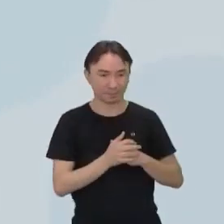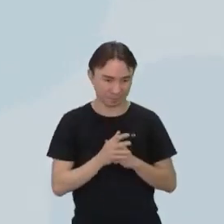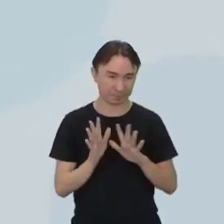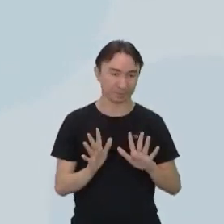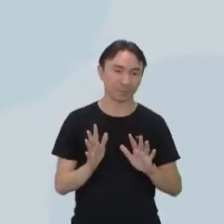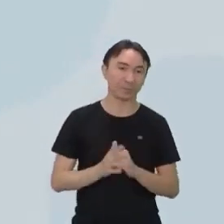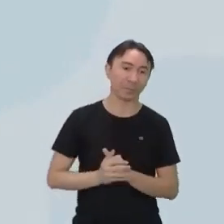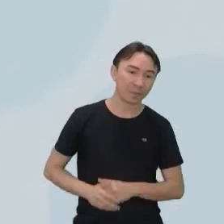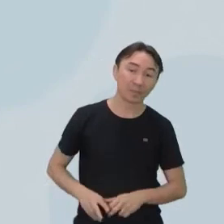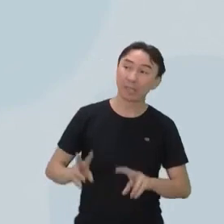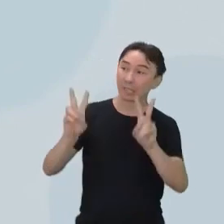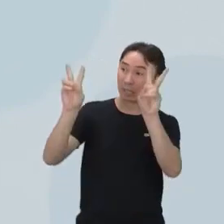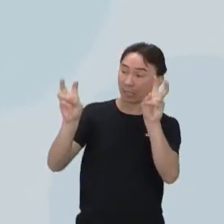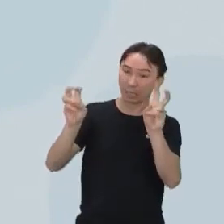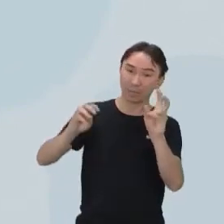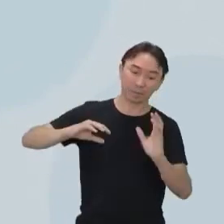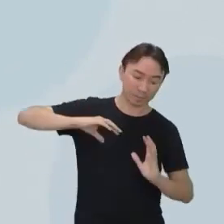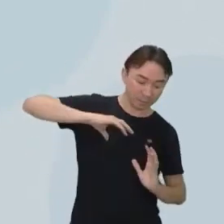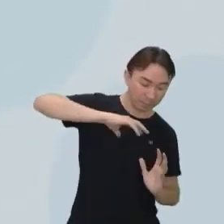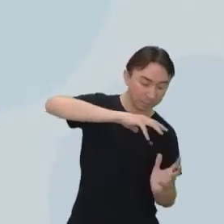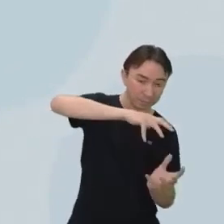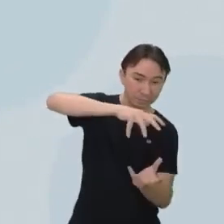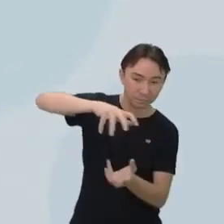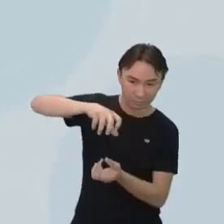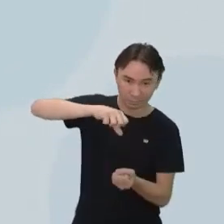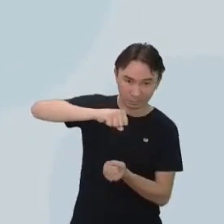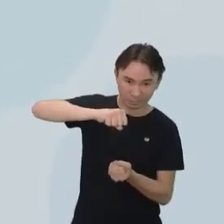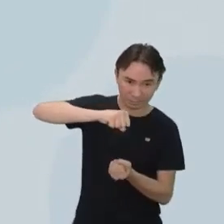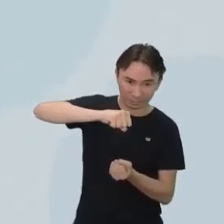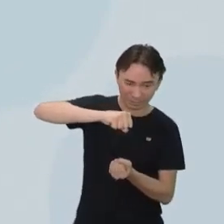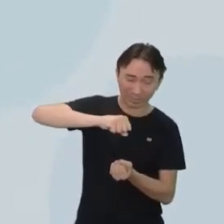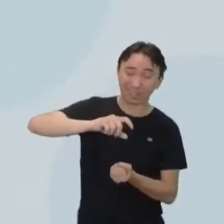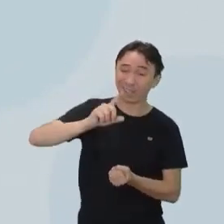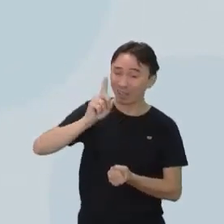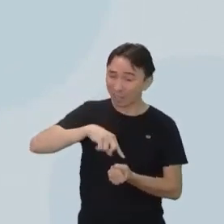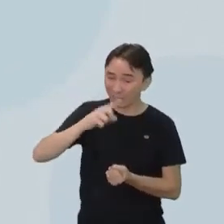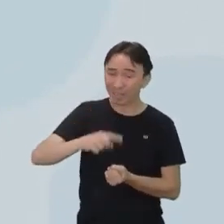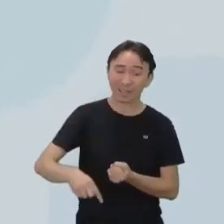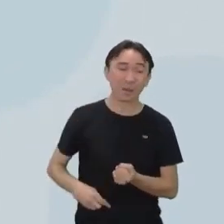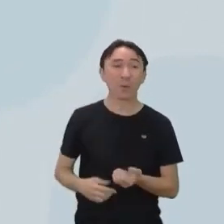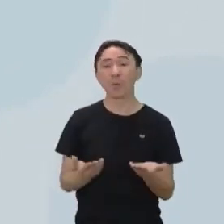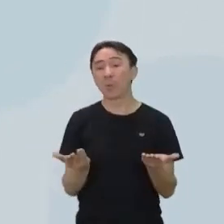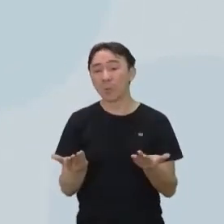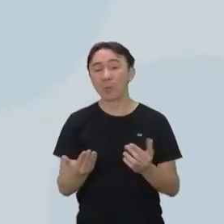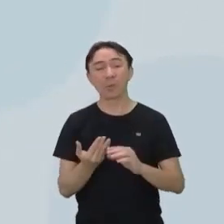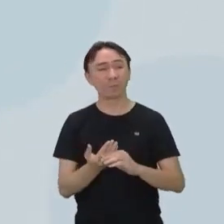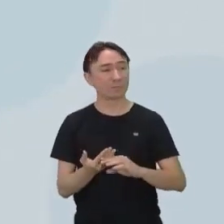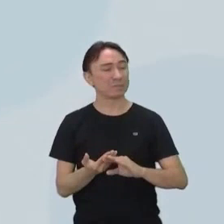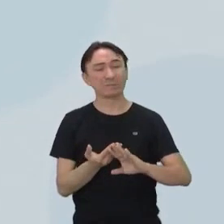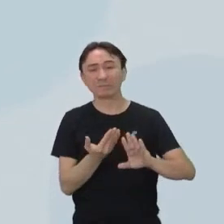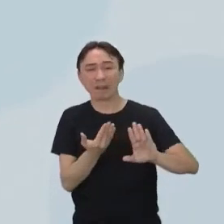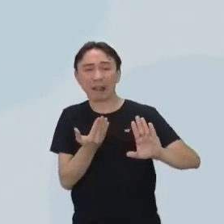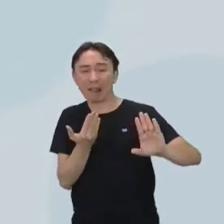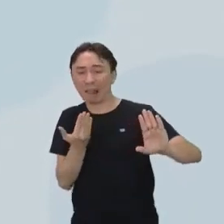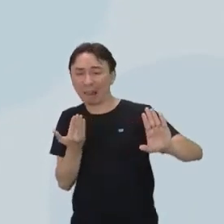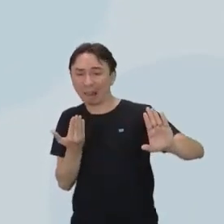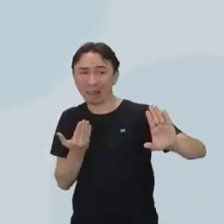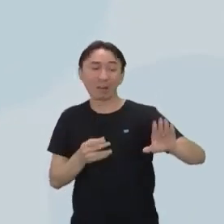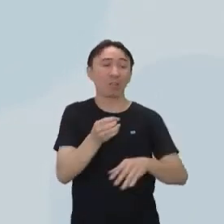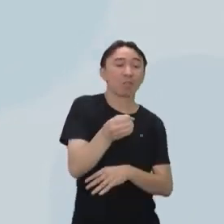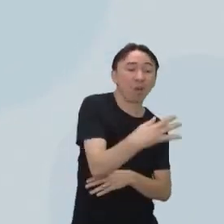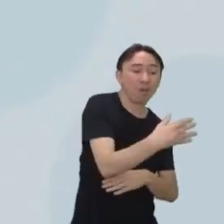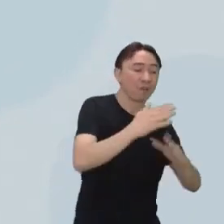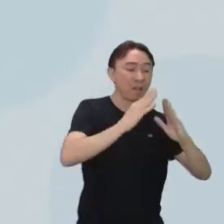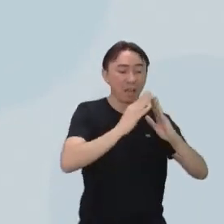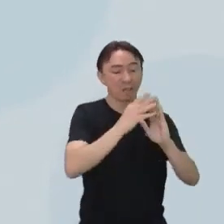tema sustentabilidade é um tema cada vez mais distante em projetos de novas moradias. E já vi que está